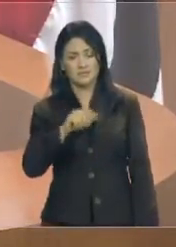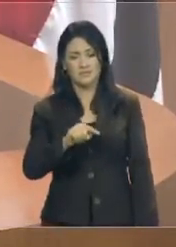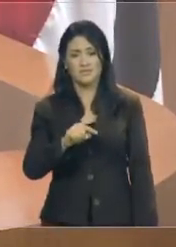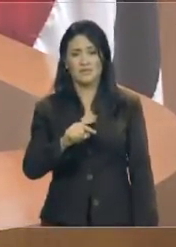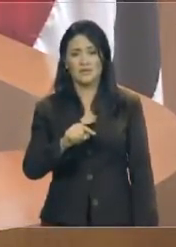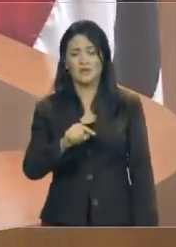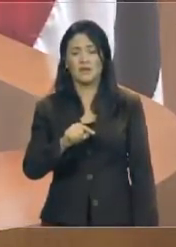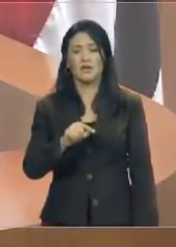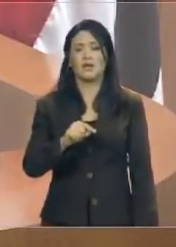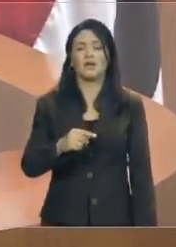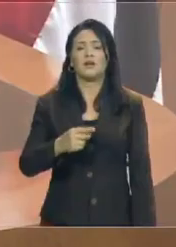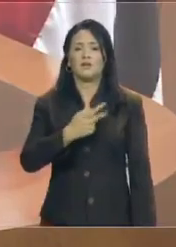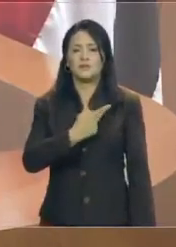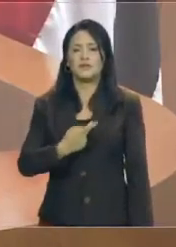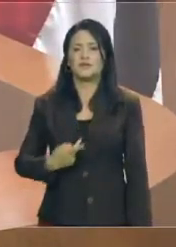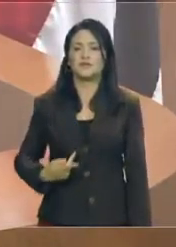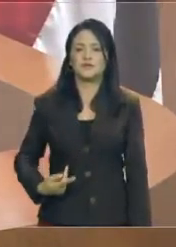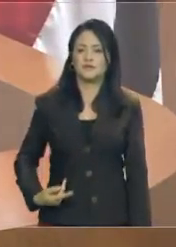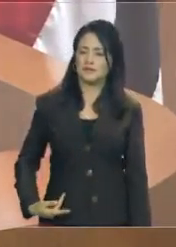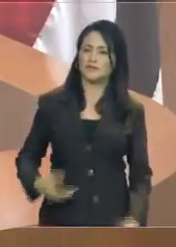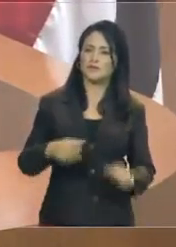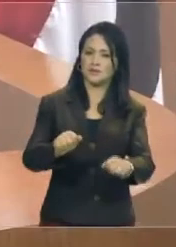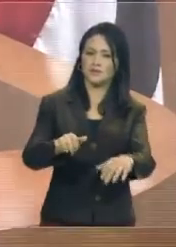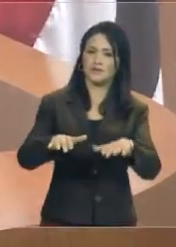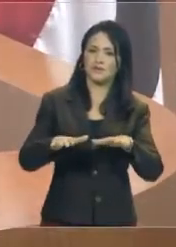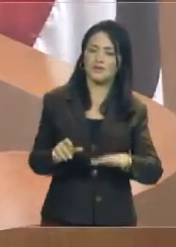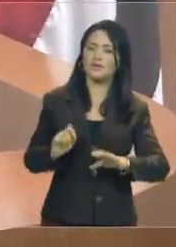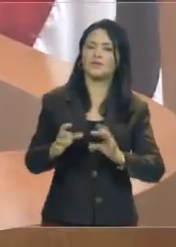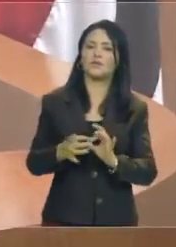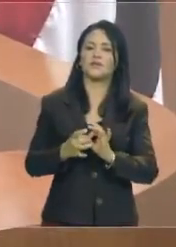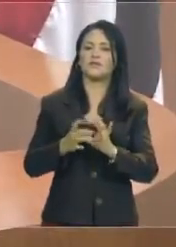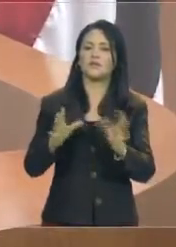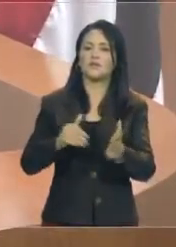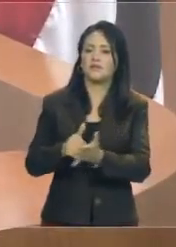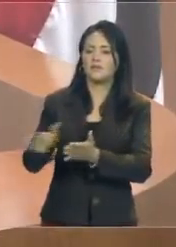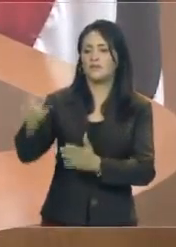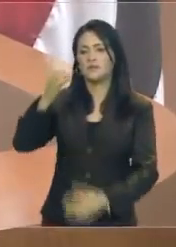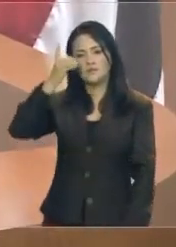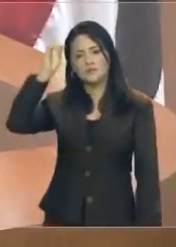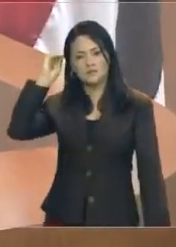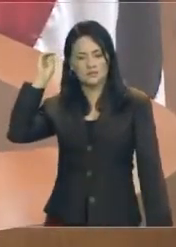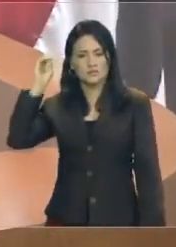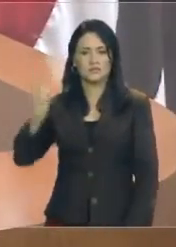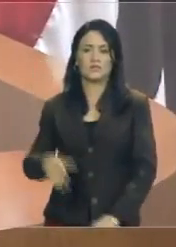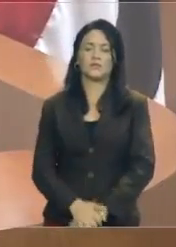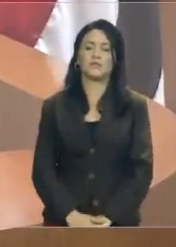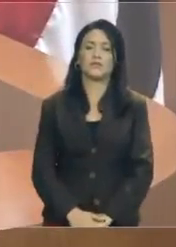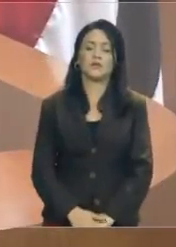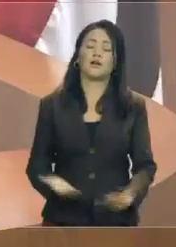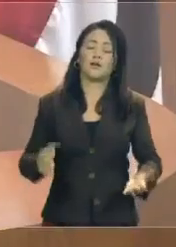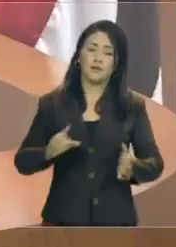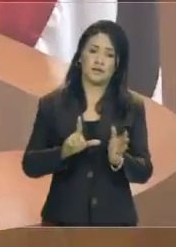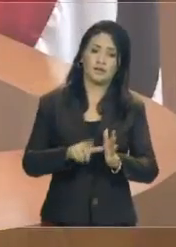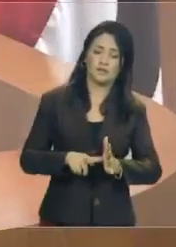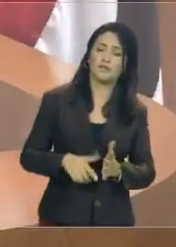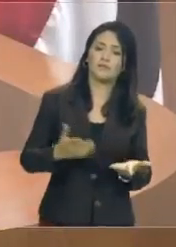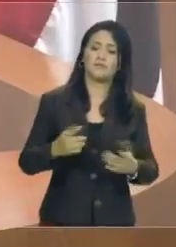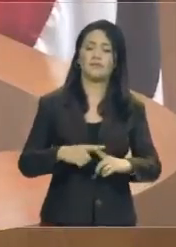que autorizou o afastamento da presidente da República. Infelizmente, de forma tardia, mas não menos